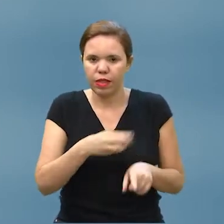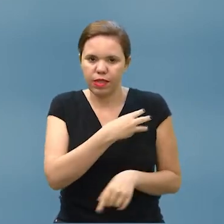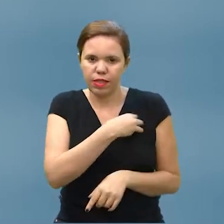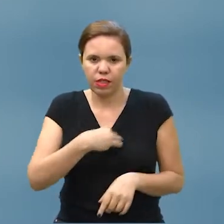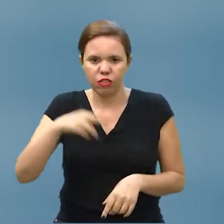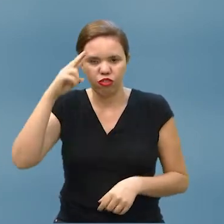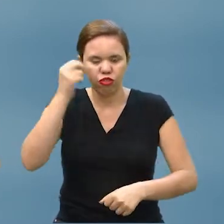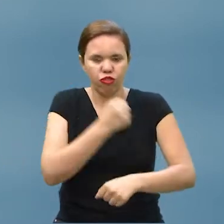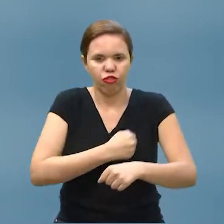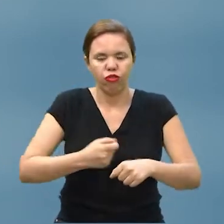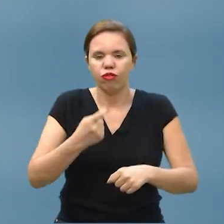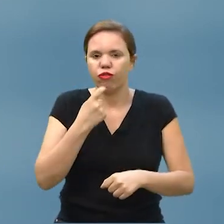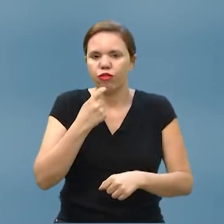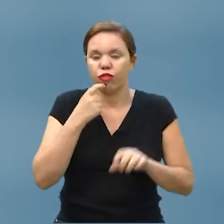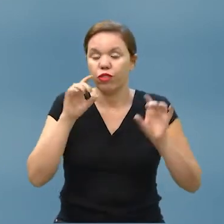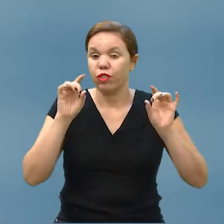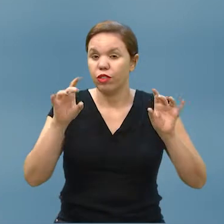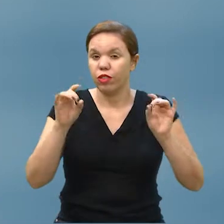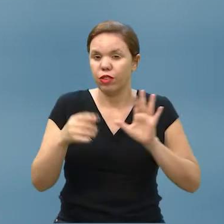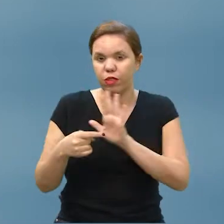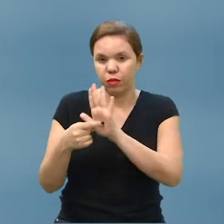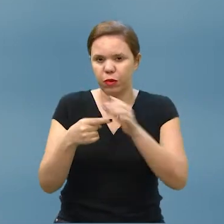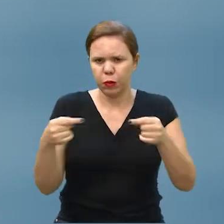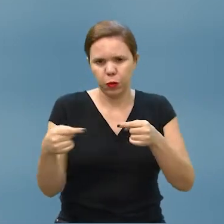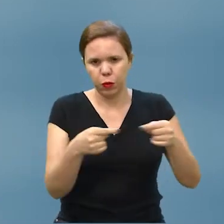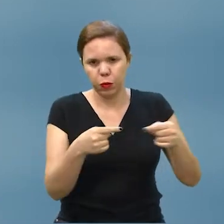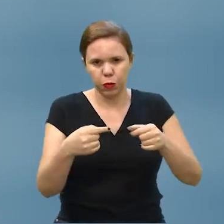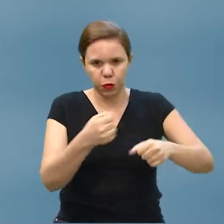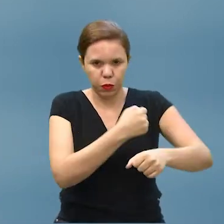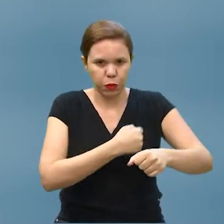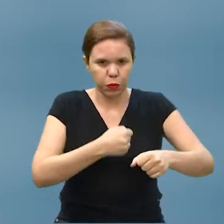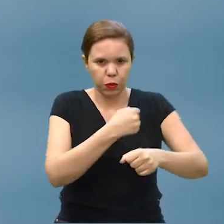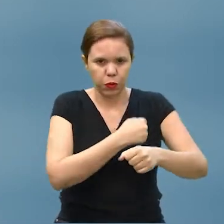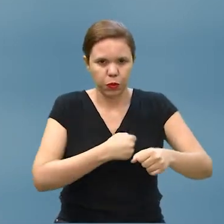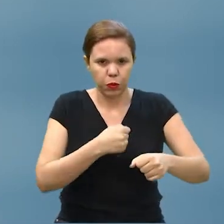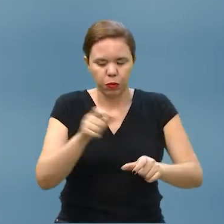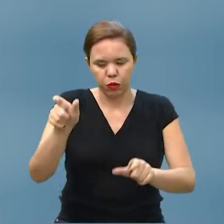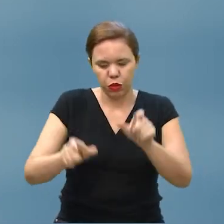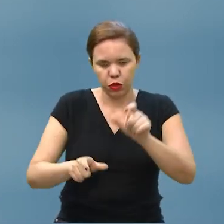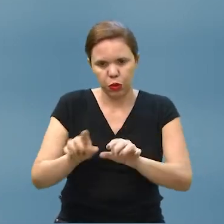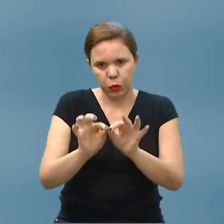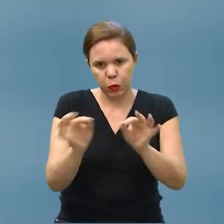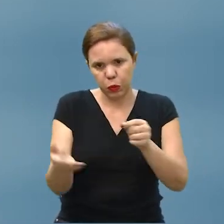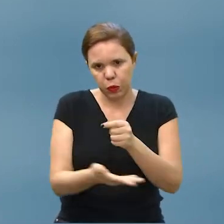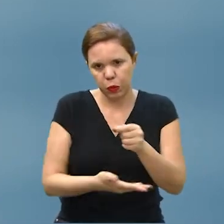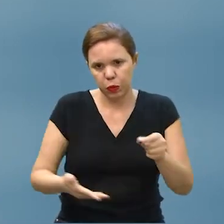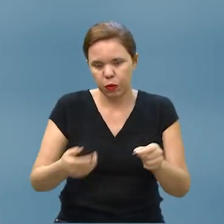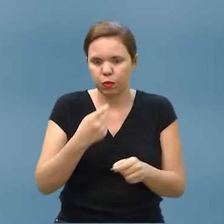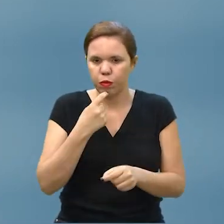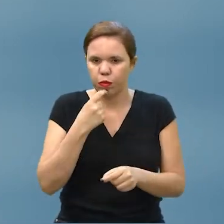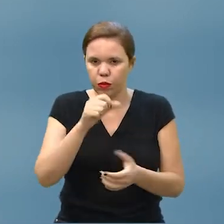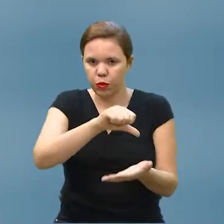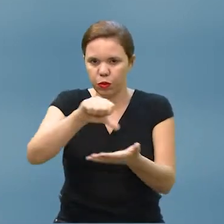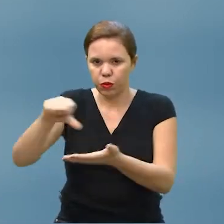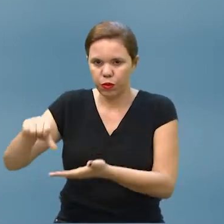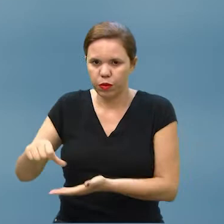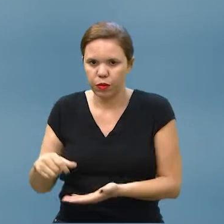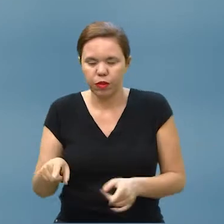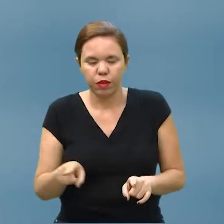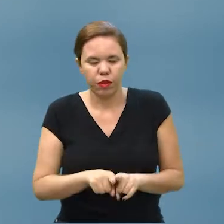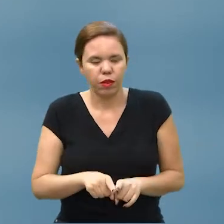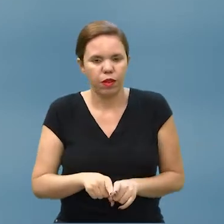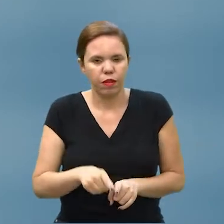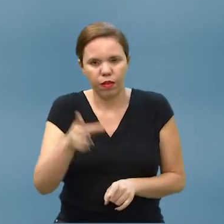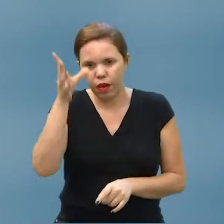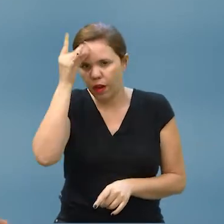Campinas. Um especial que mostra uma competição gastronômica com cozinheiros amadores de Campinas e região. E ainda você